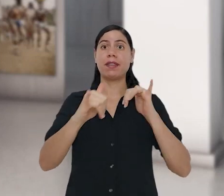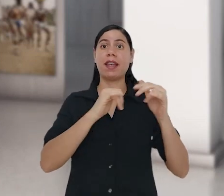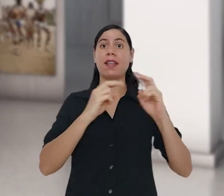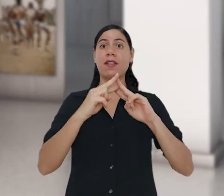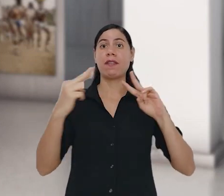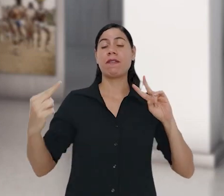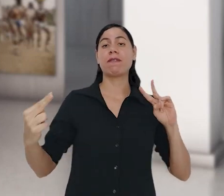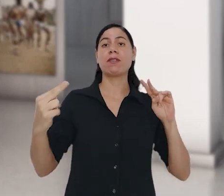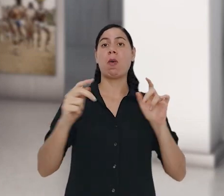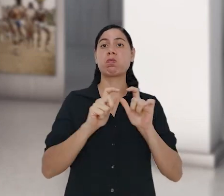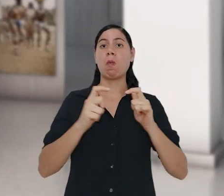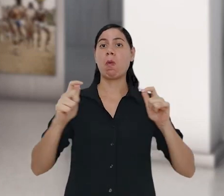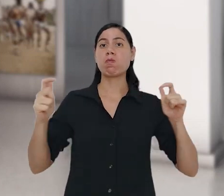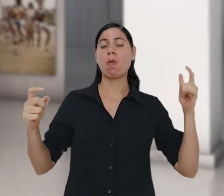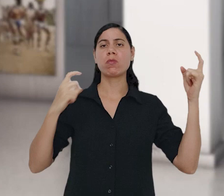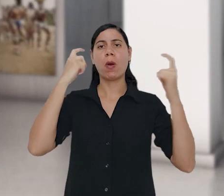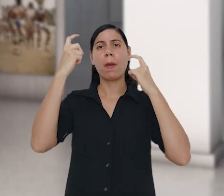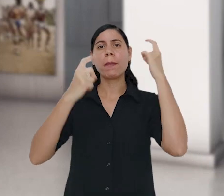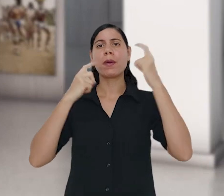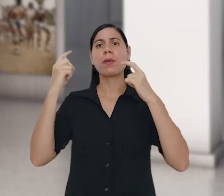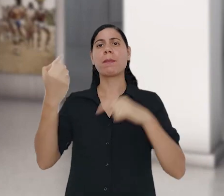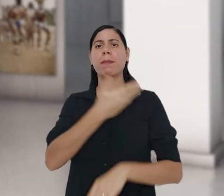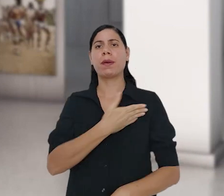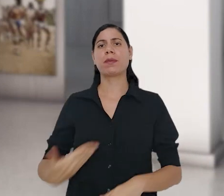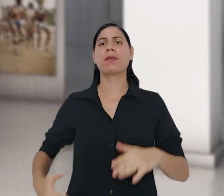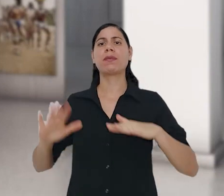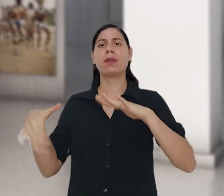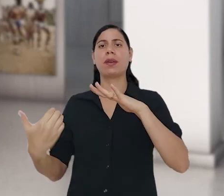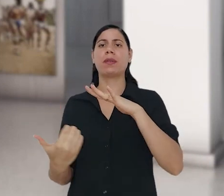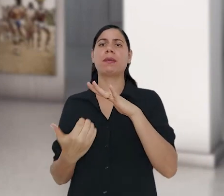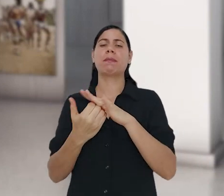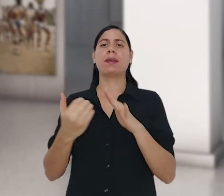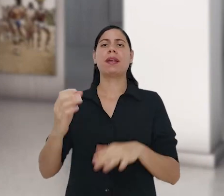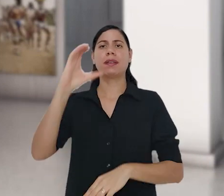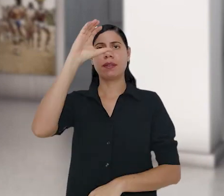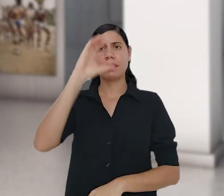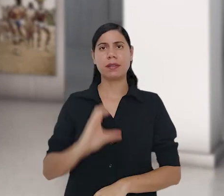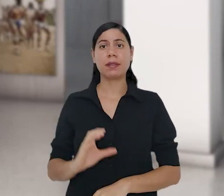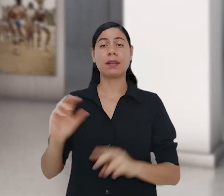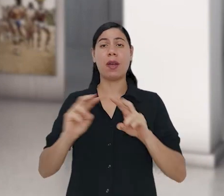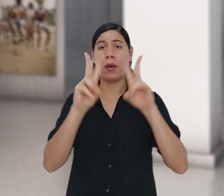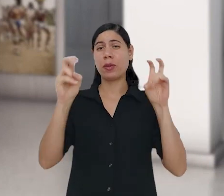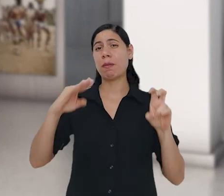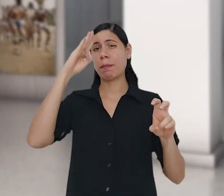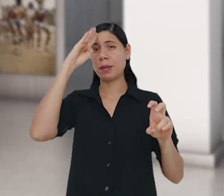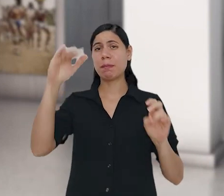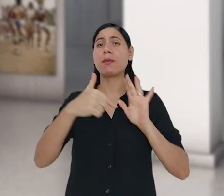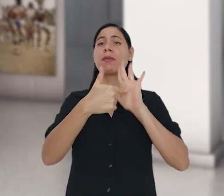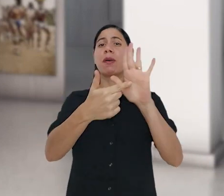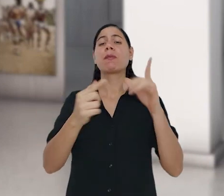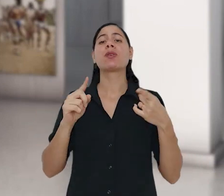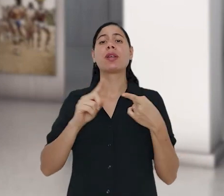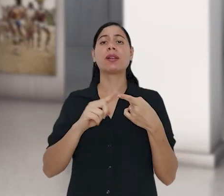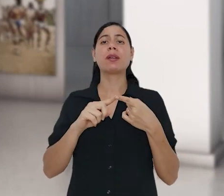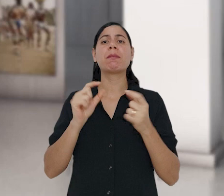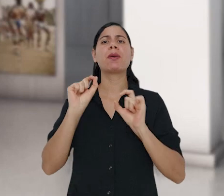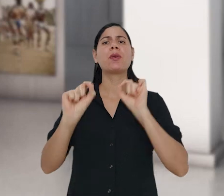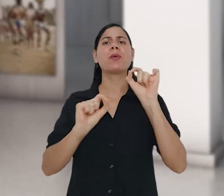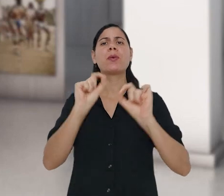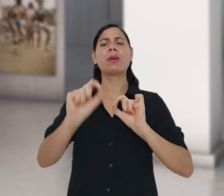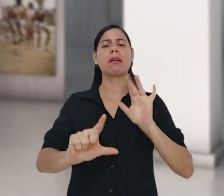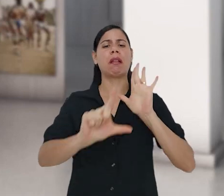governos, empresas e cidadãos. Esse é o assunto principal desta edição, que vai abordar também o que diz a legislação